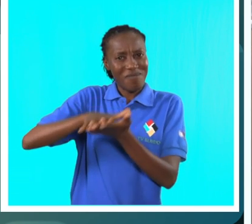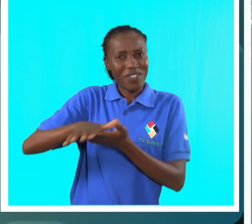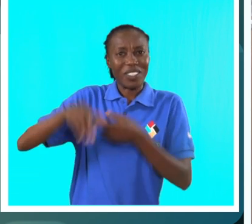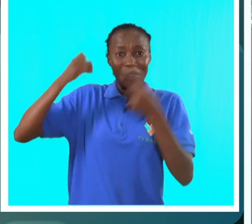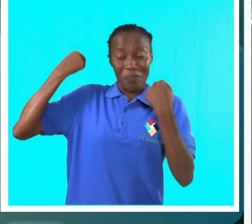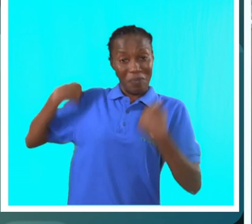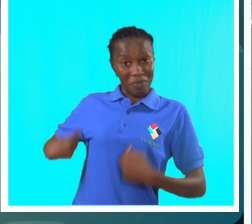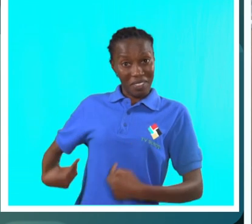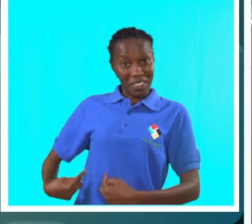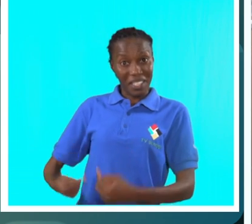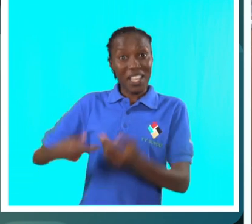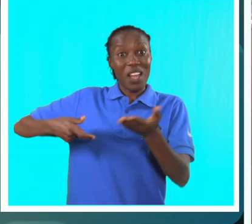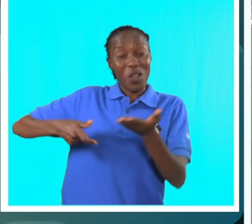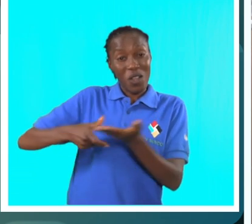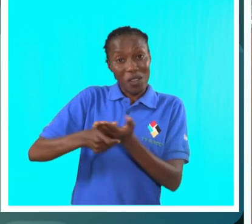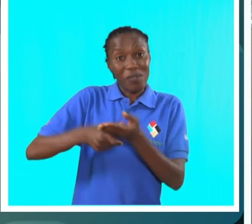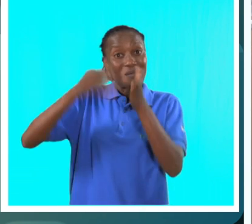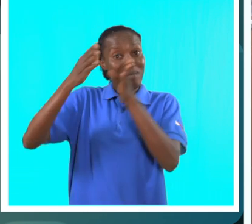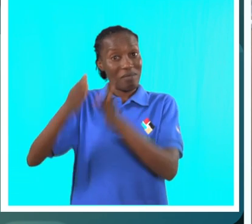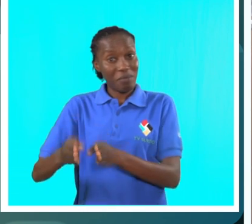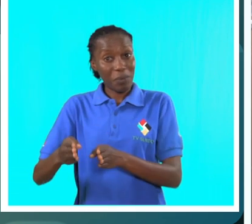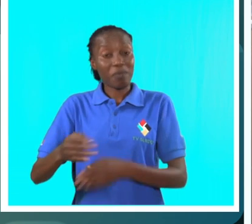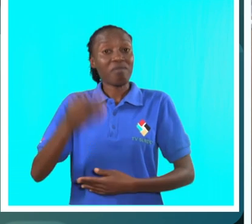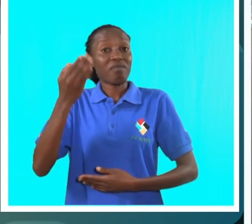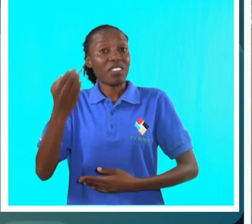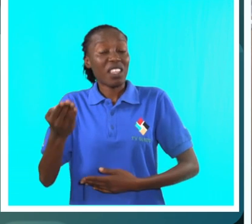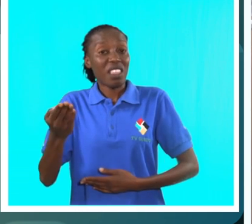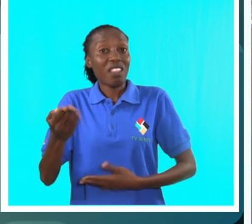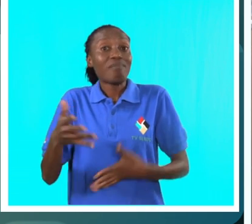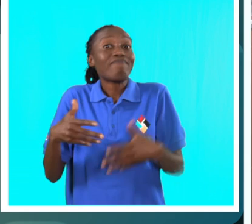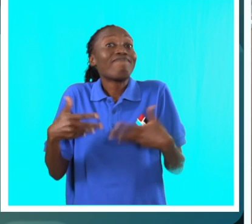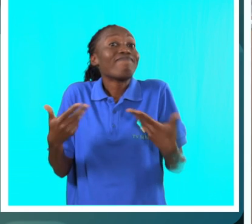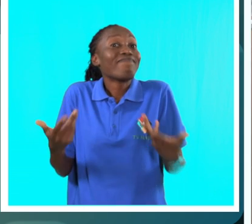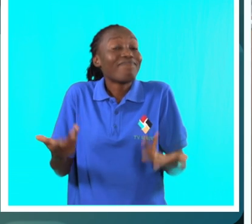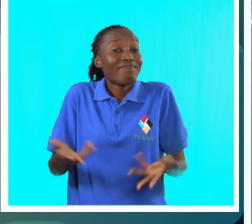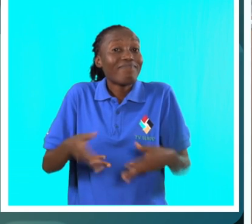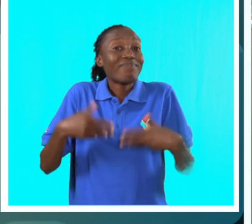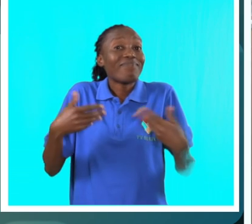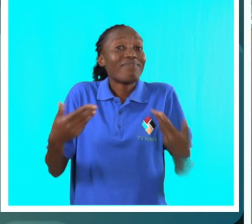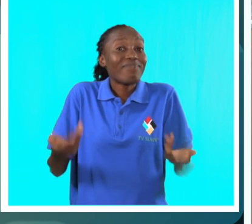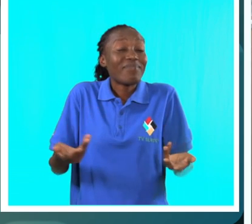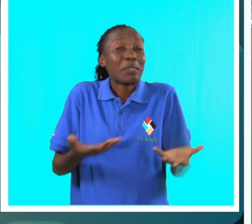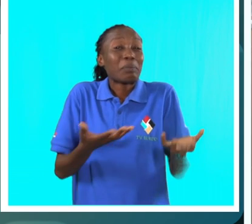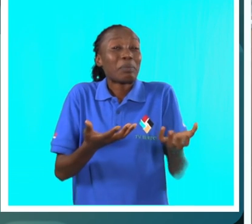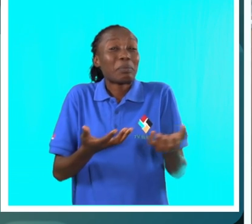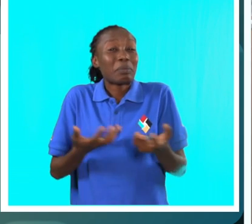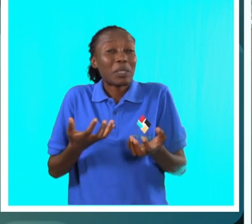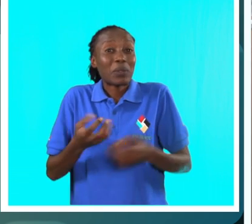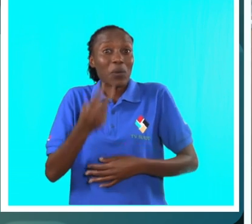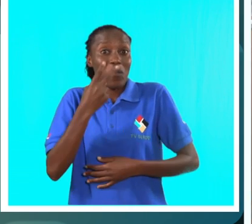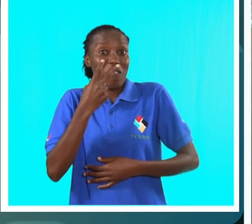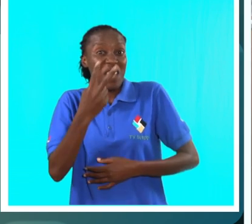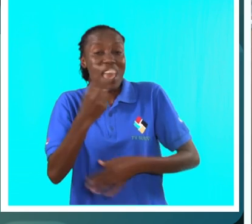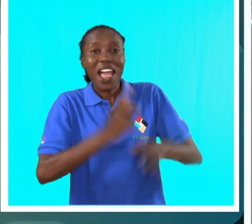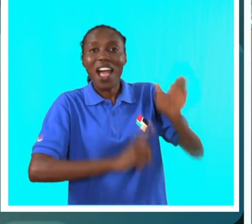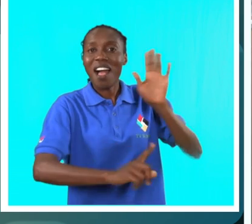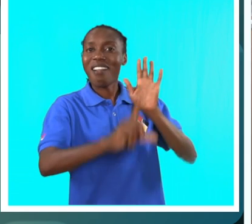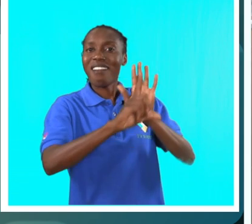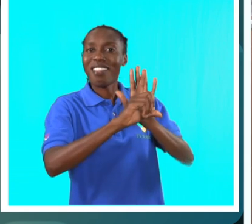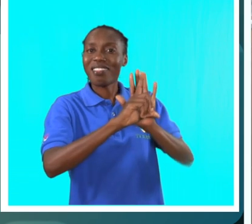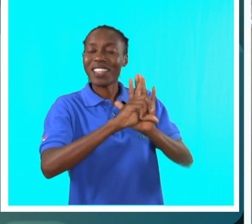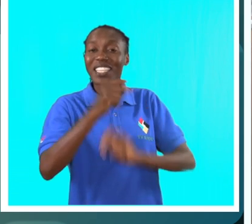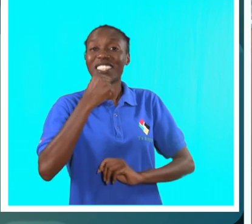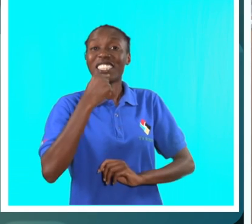ao cobrador é que é é preciso hã ver porque a lei diz